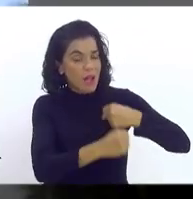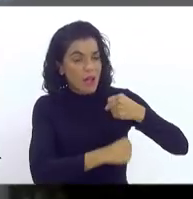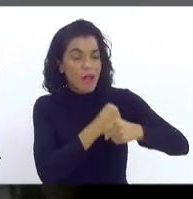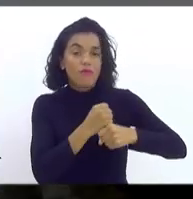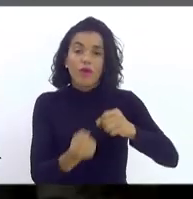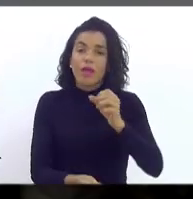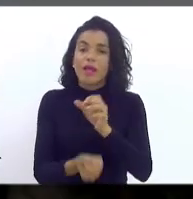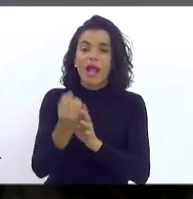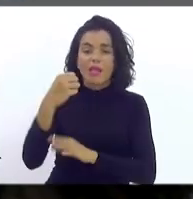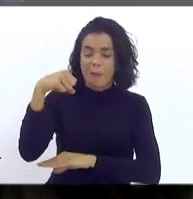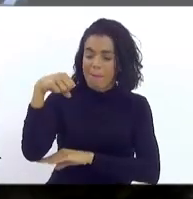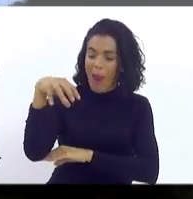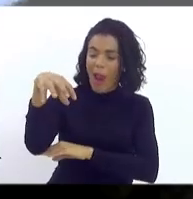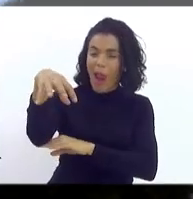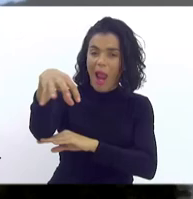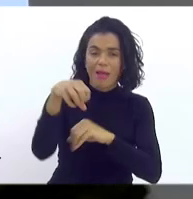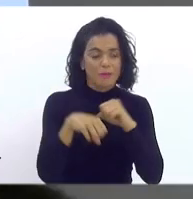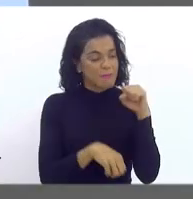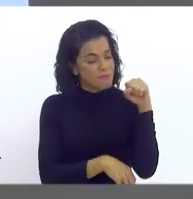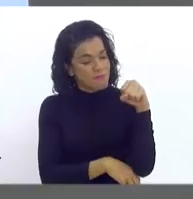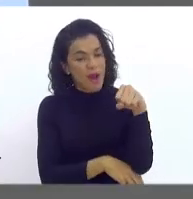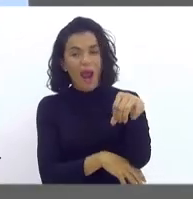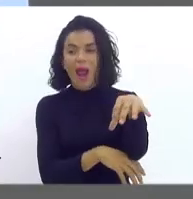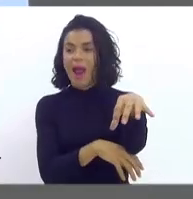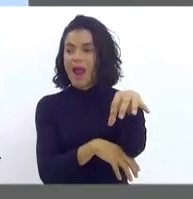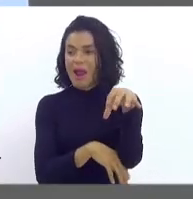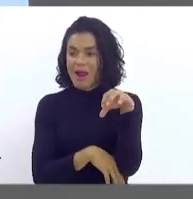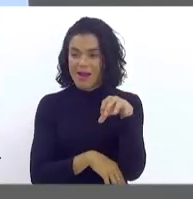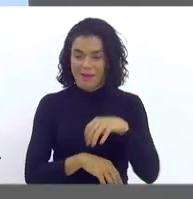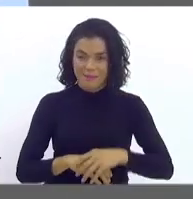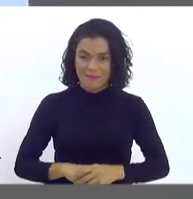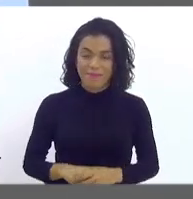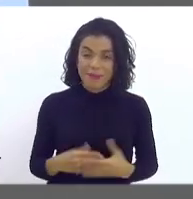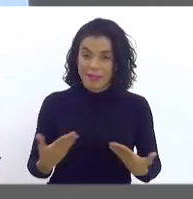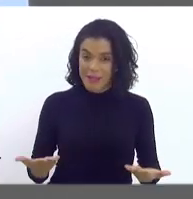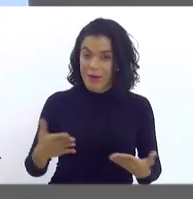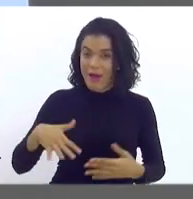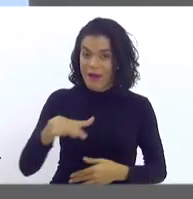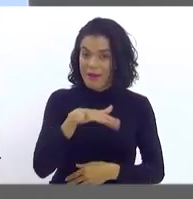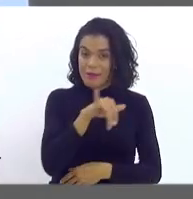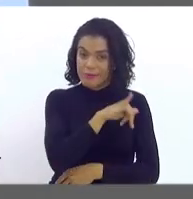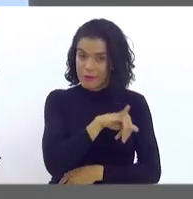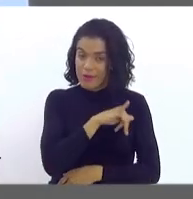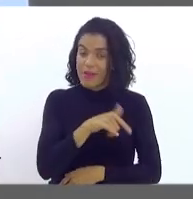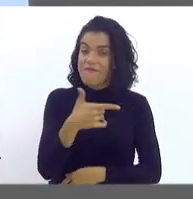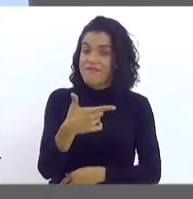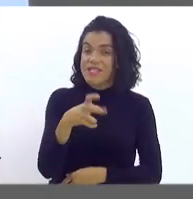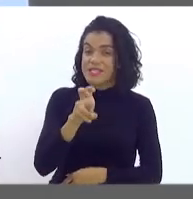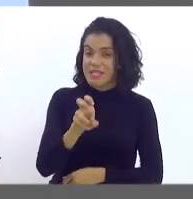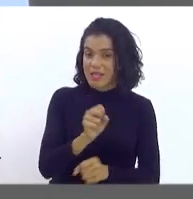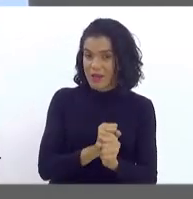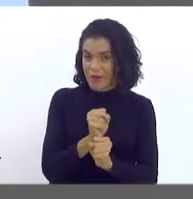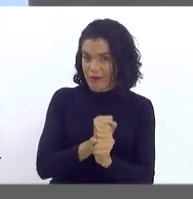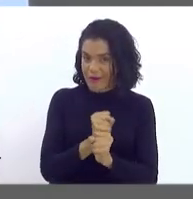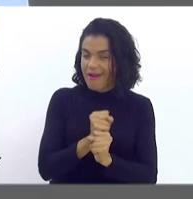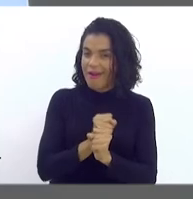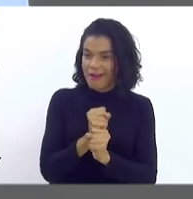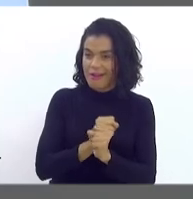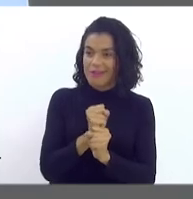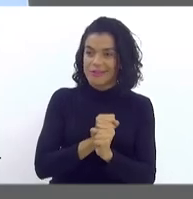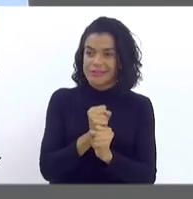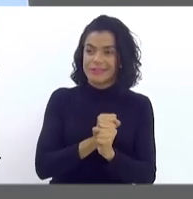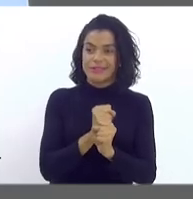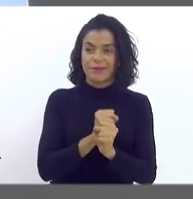a iluminação pública. Né? Então, ela é uma rede muito mais saturada. E a região do Rio de Janeiro ela tem 25 anos. Essa foi